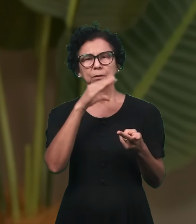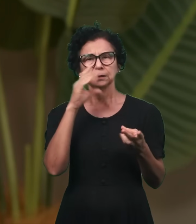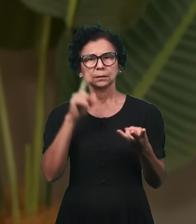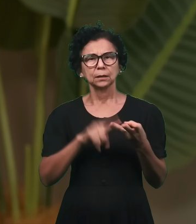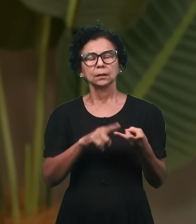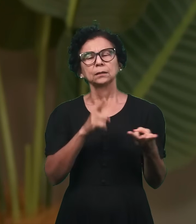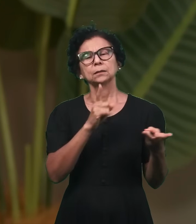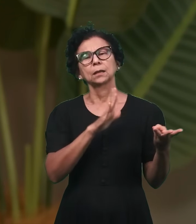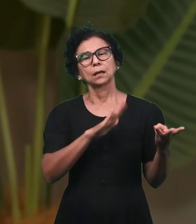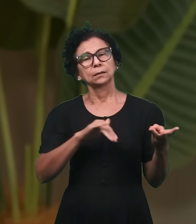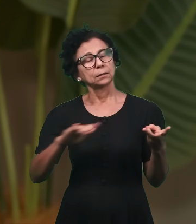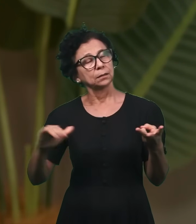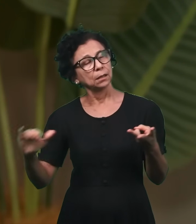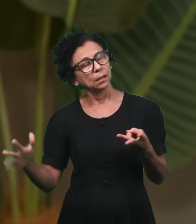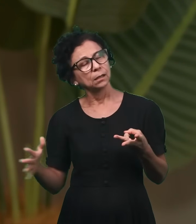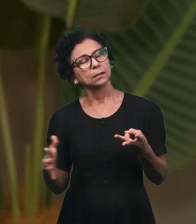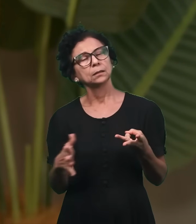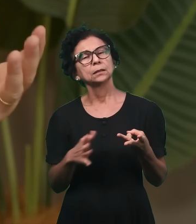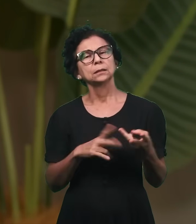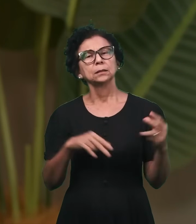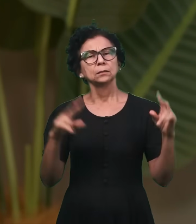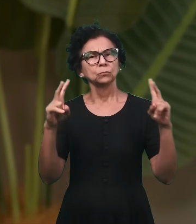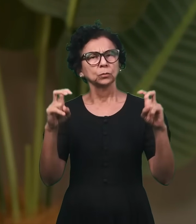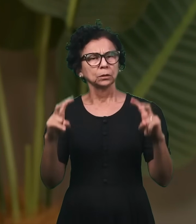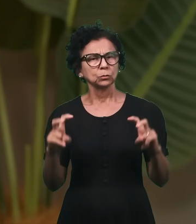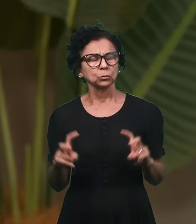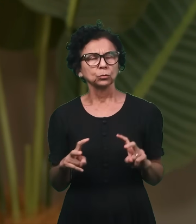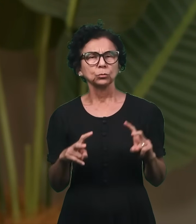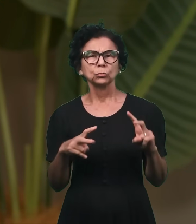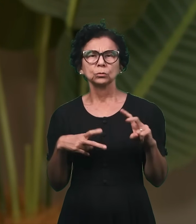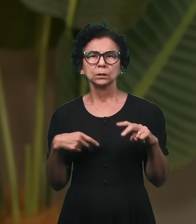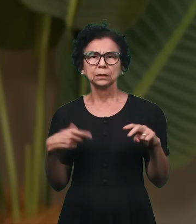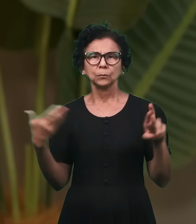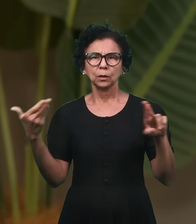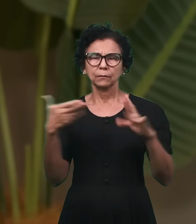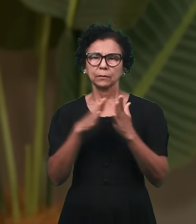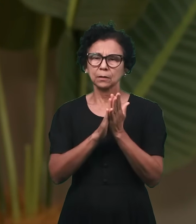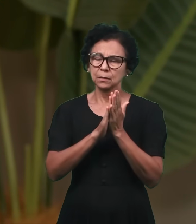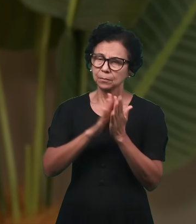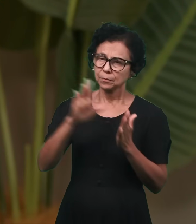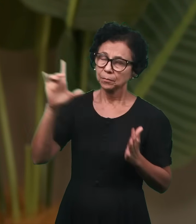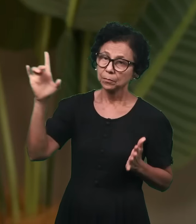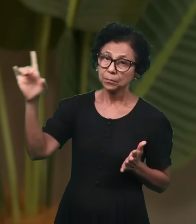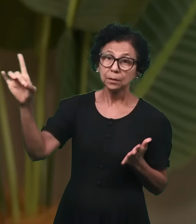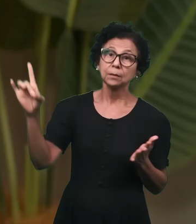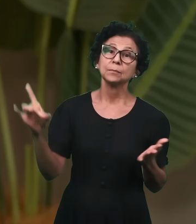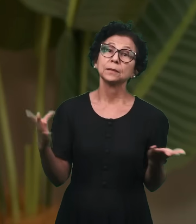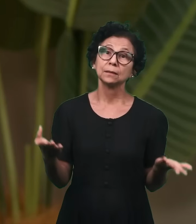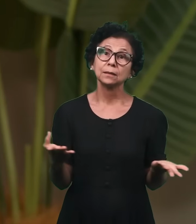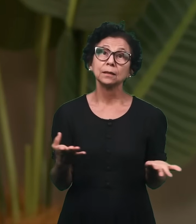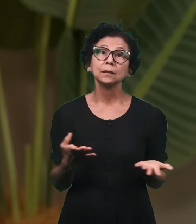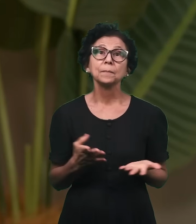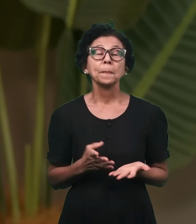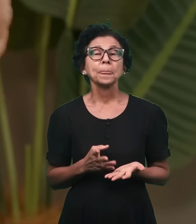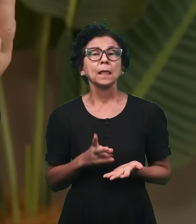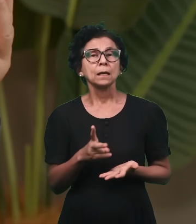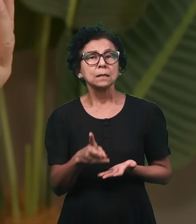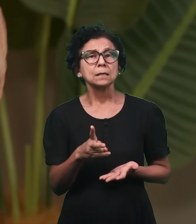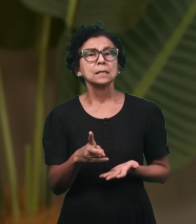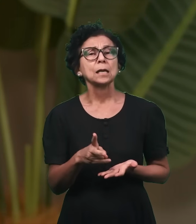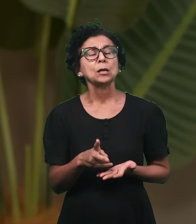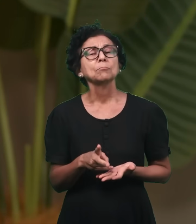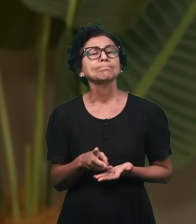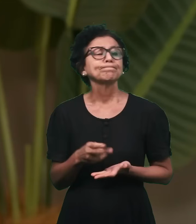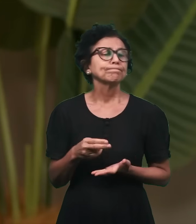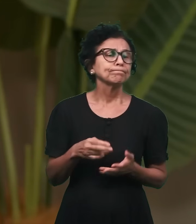crianças, de uma maneira nos apoiando, né, em textos bíblicos e estamos buscando experiências fora do